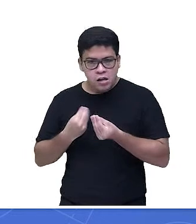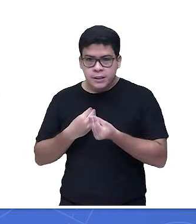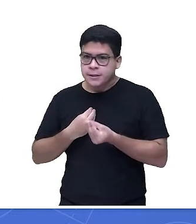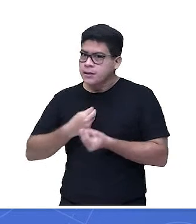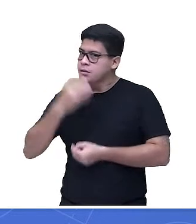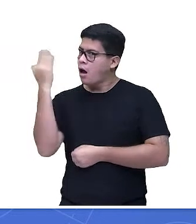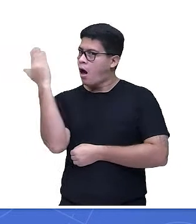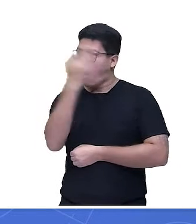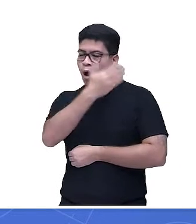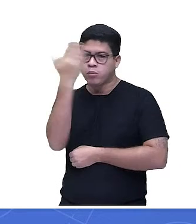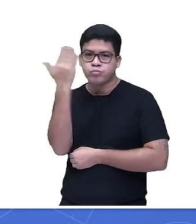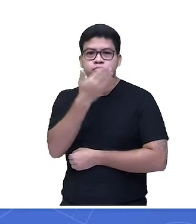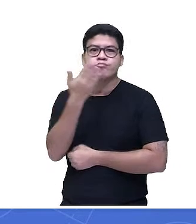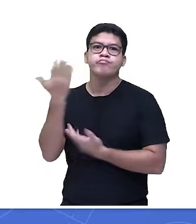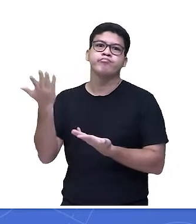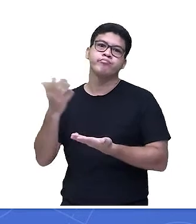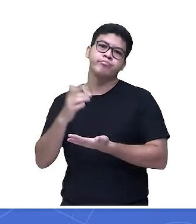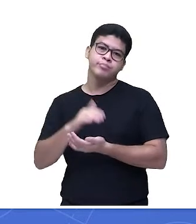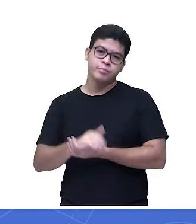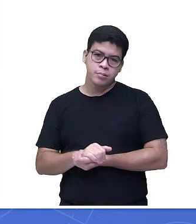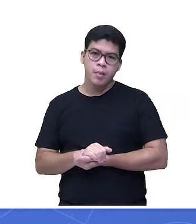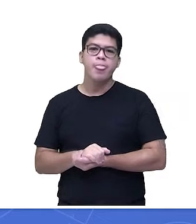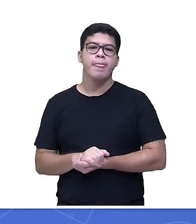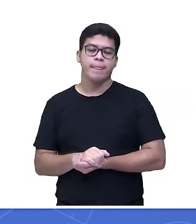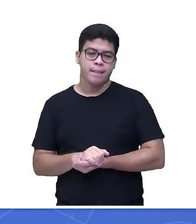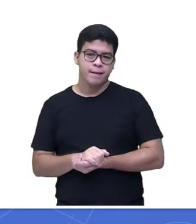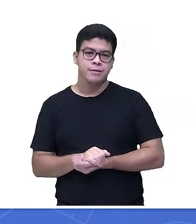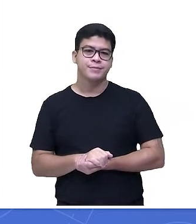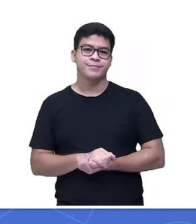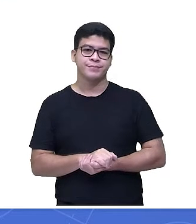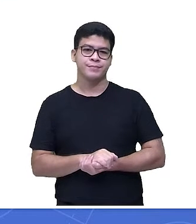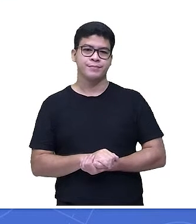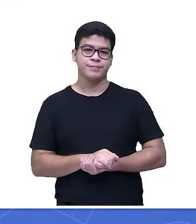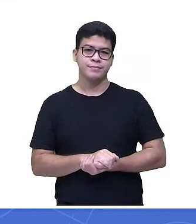visualizar as fases desses materiais.